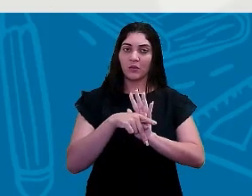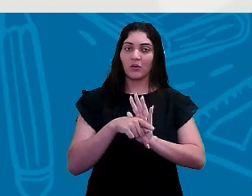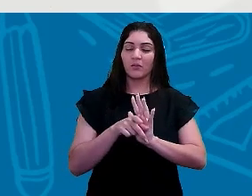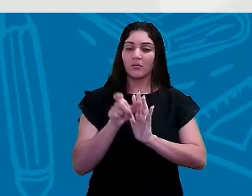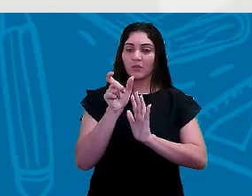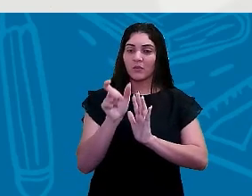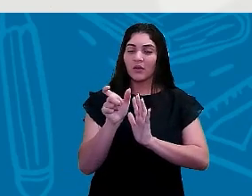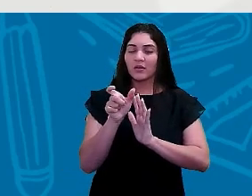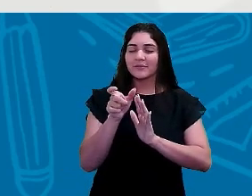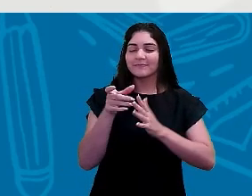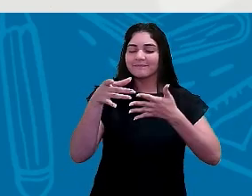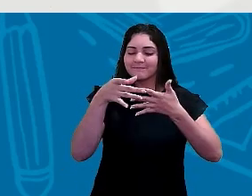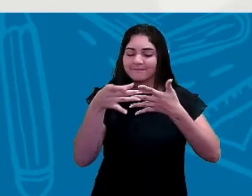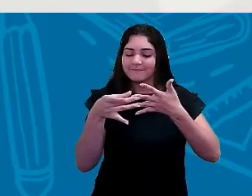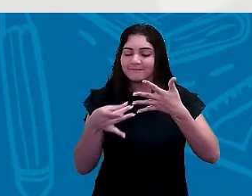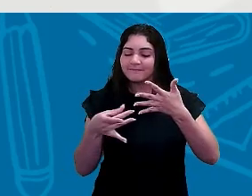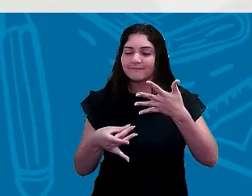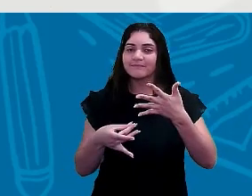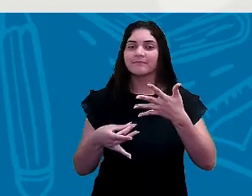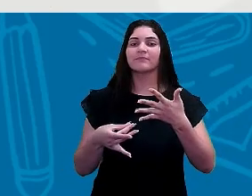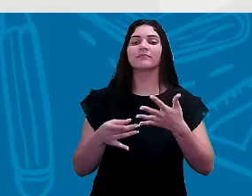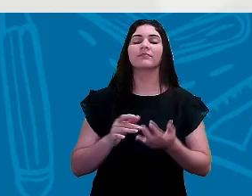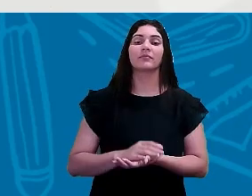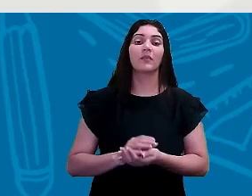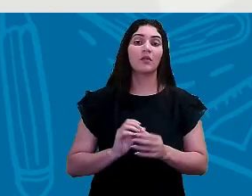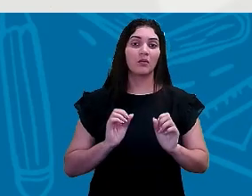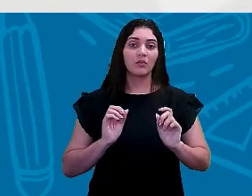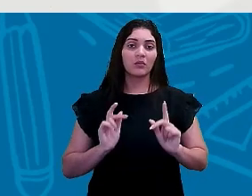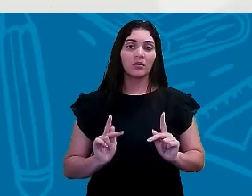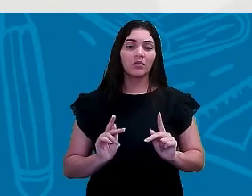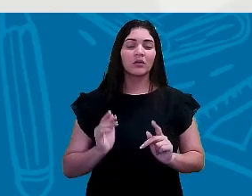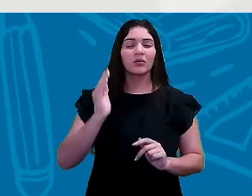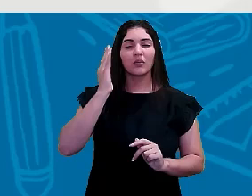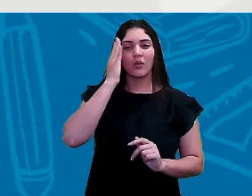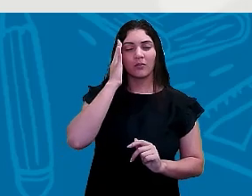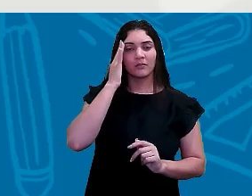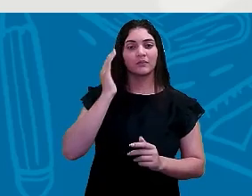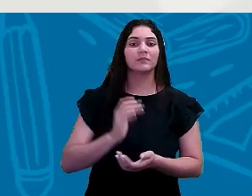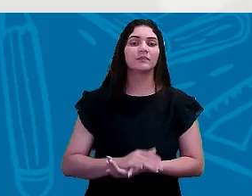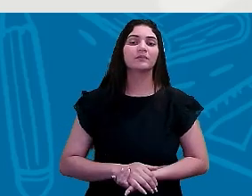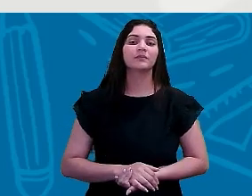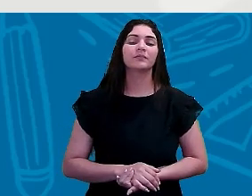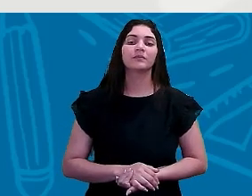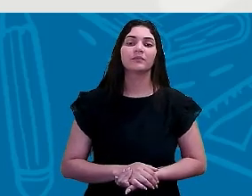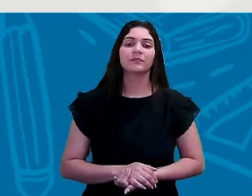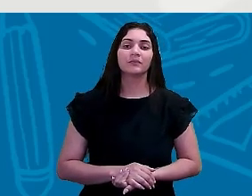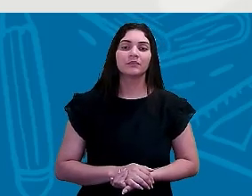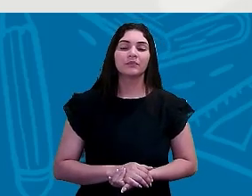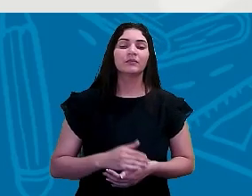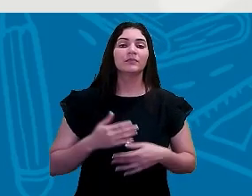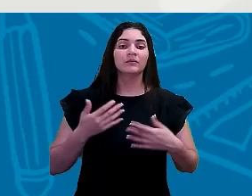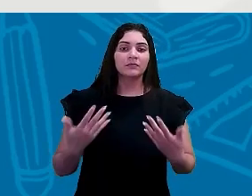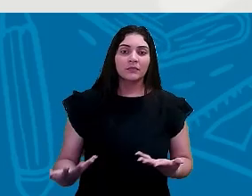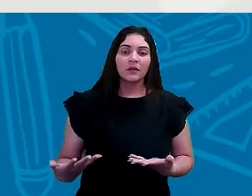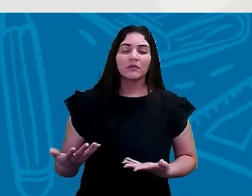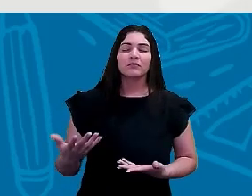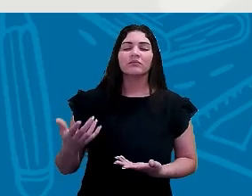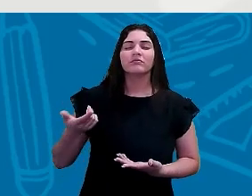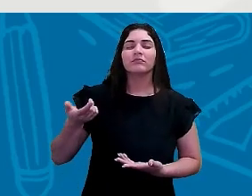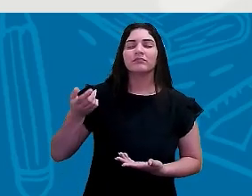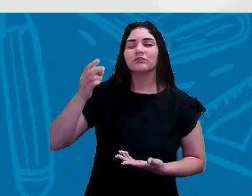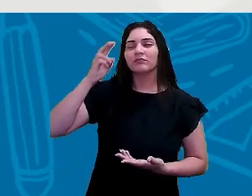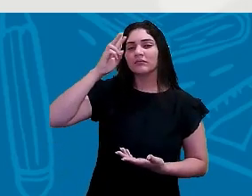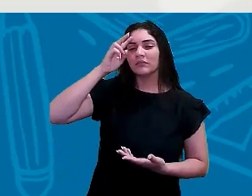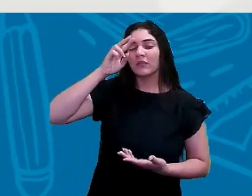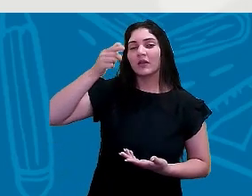gente particularizar, ok? Compreendido aí? Até então? Então, vamos recapitular o que